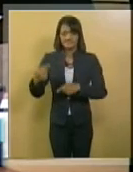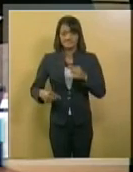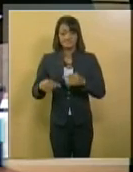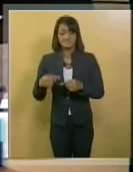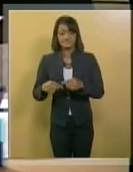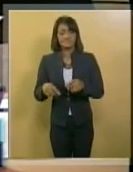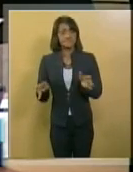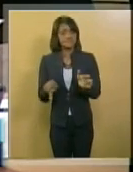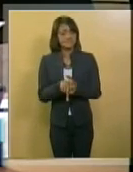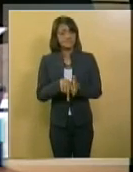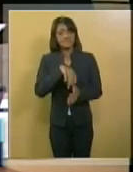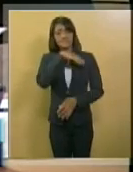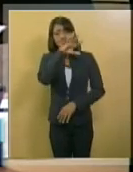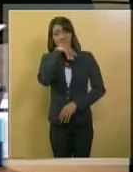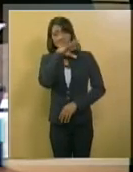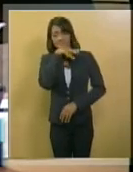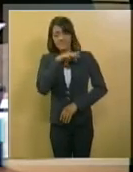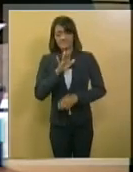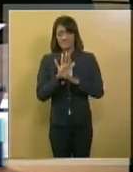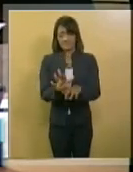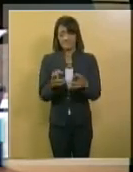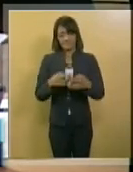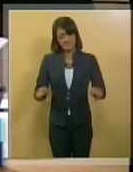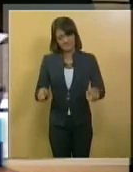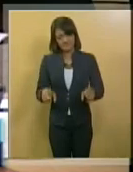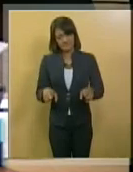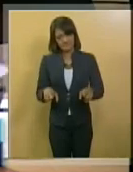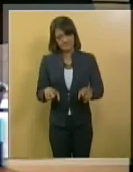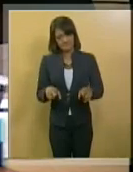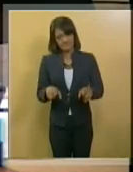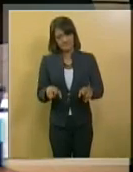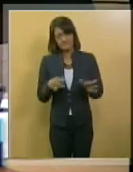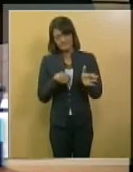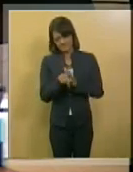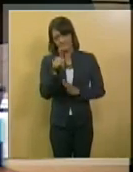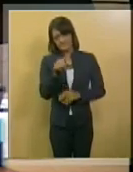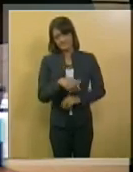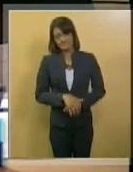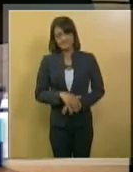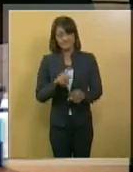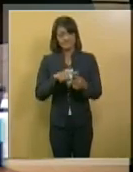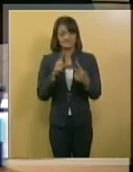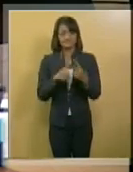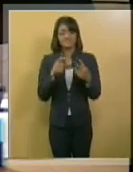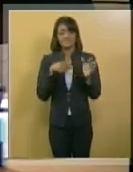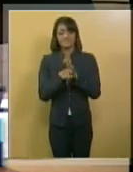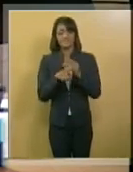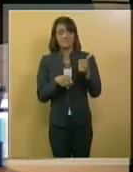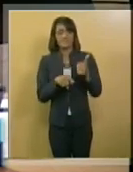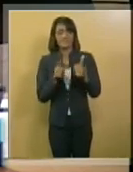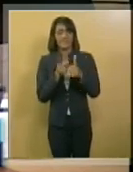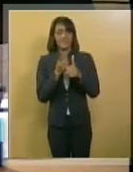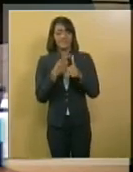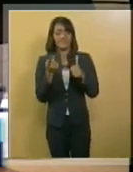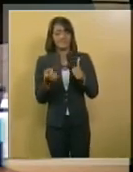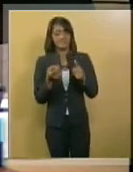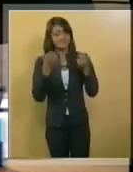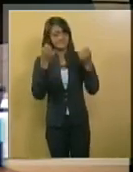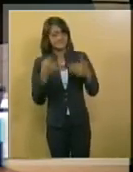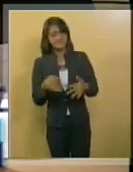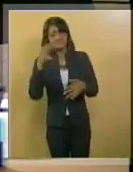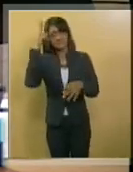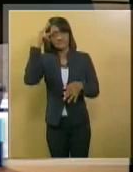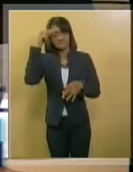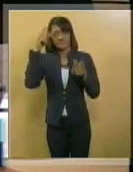para animais ajudariam a resolver isso. Eu queria... são duas perguntas que eu faço. Primeiro, um comentário sobre as